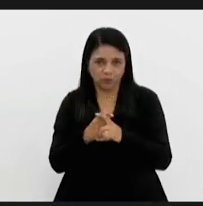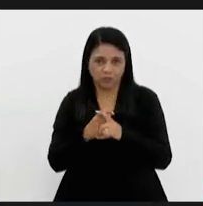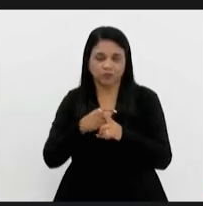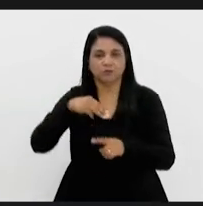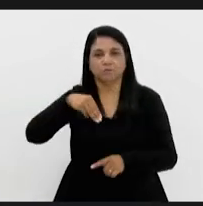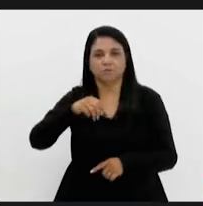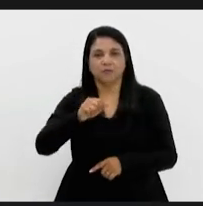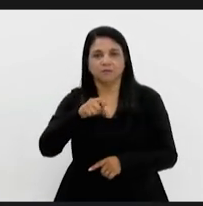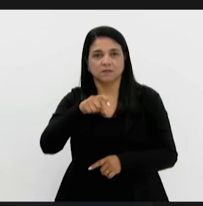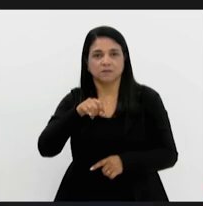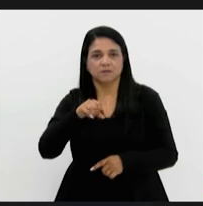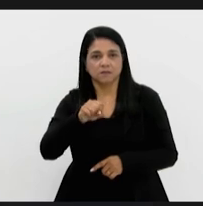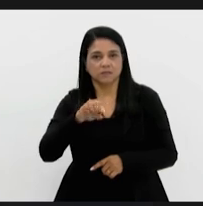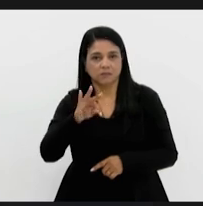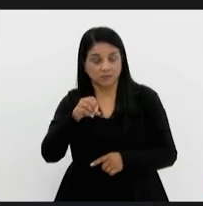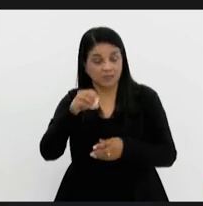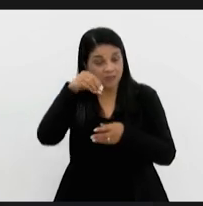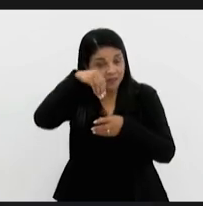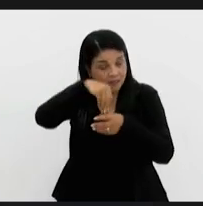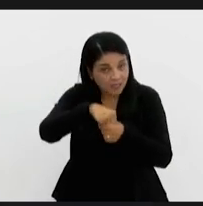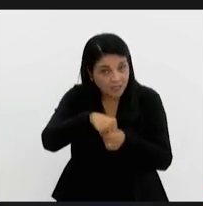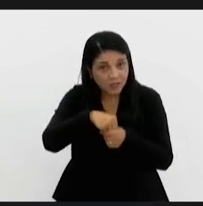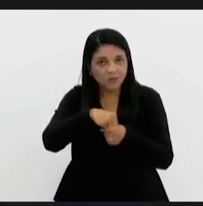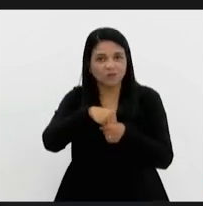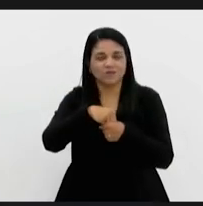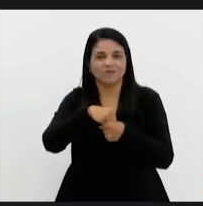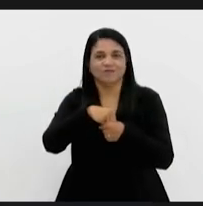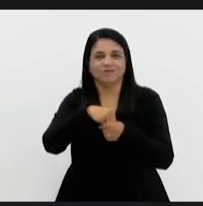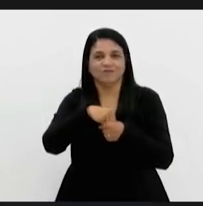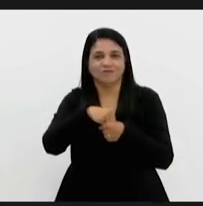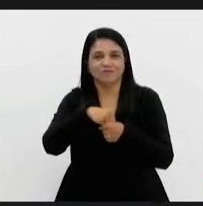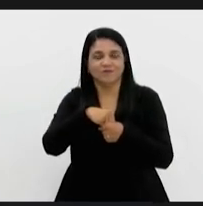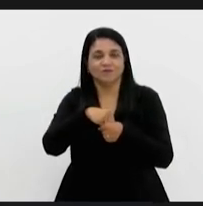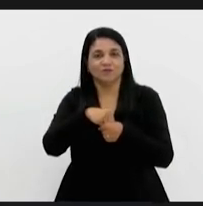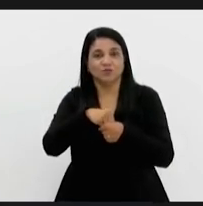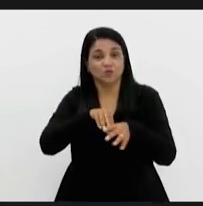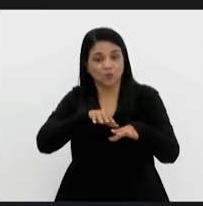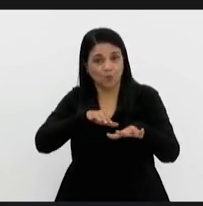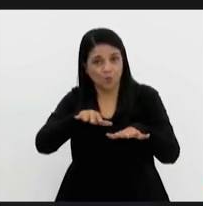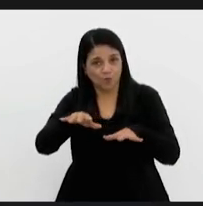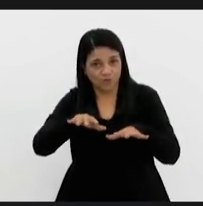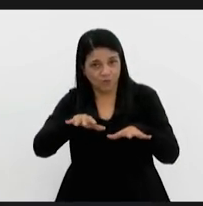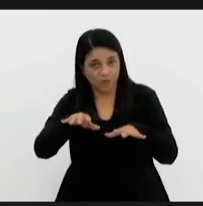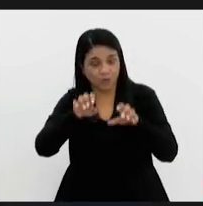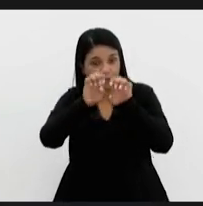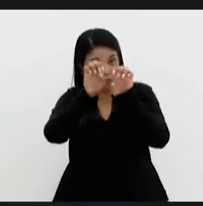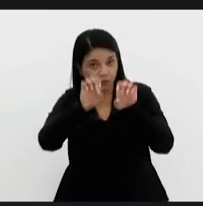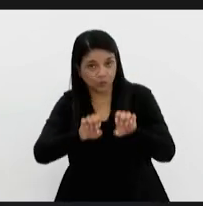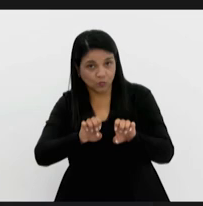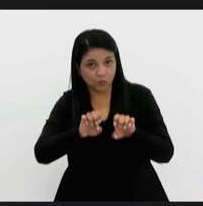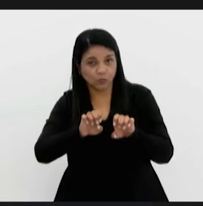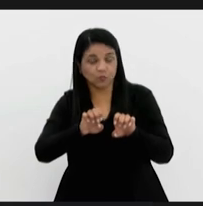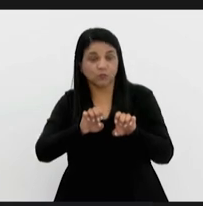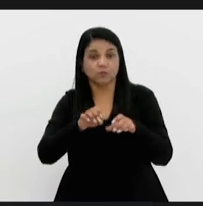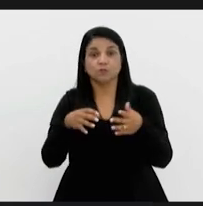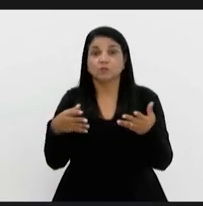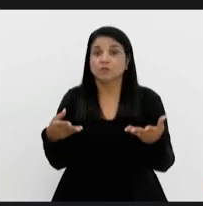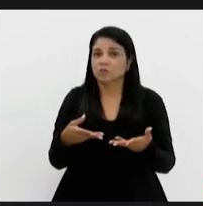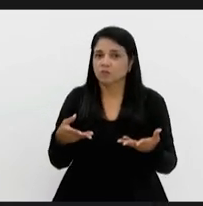aí introduziram dentro das suas, dos seus mecanismos as estruturas que hoje são